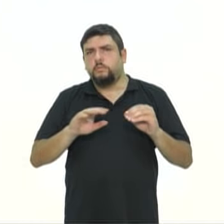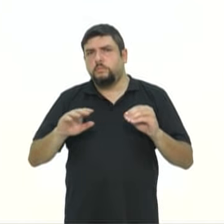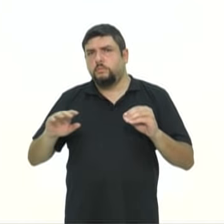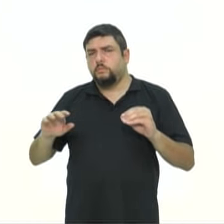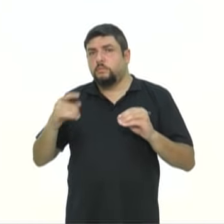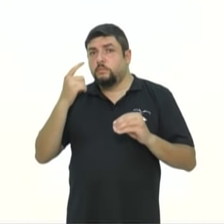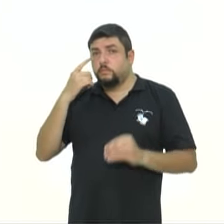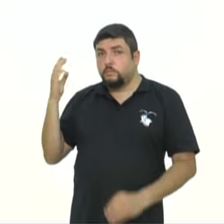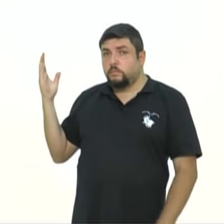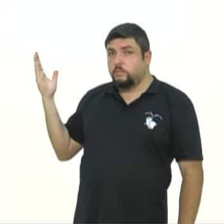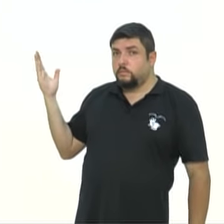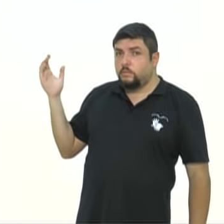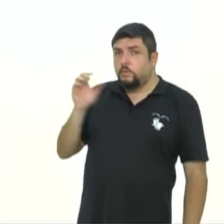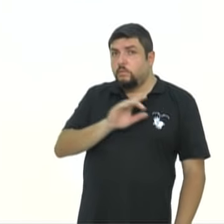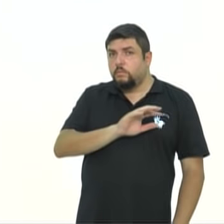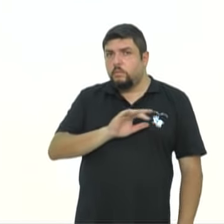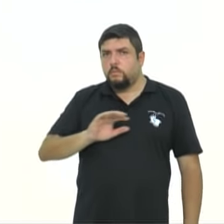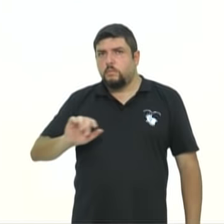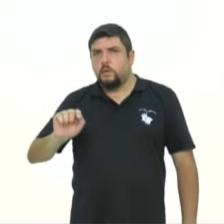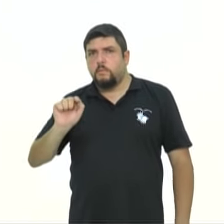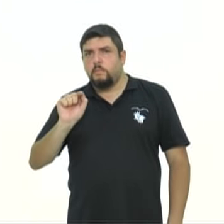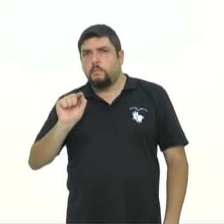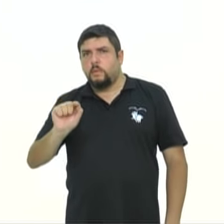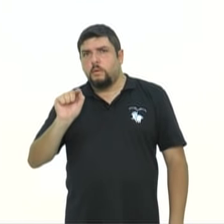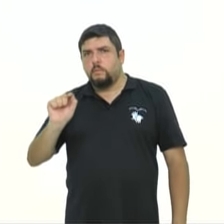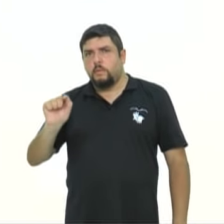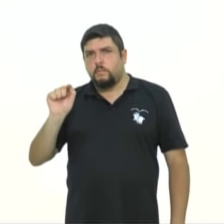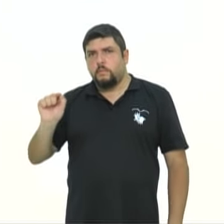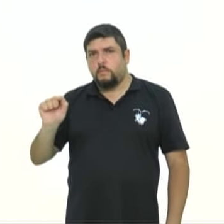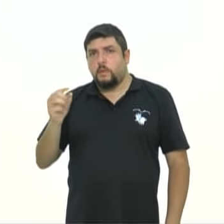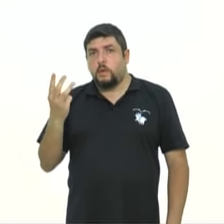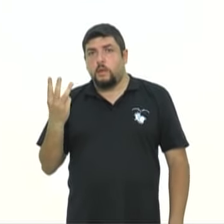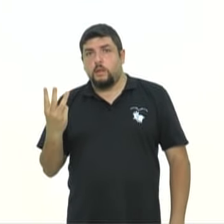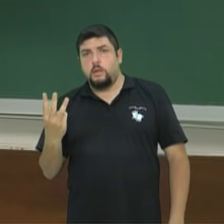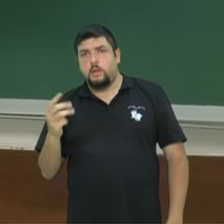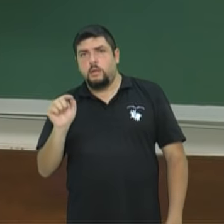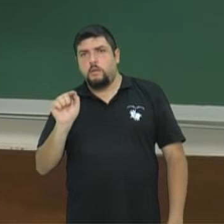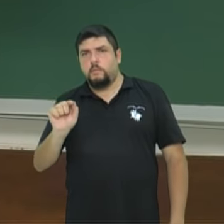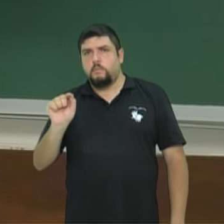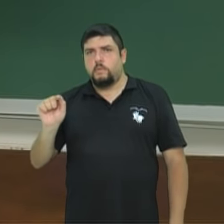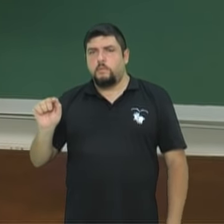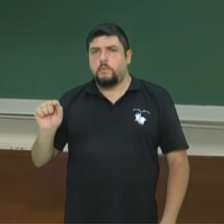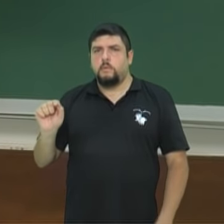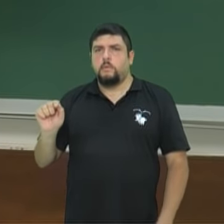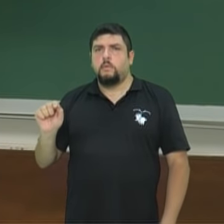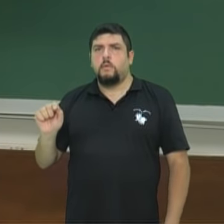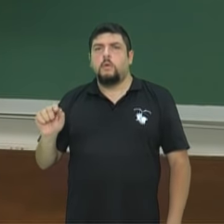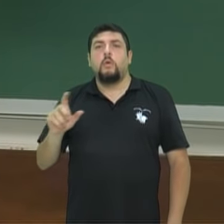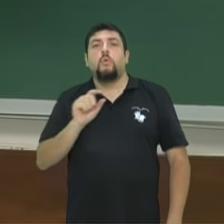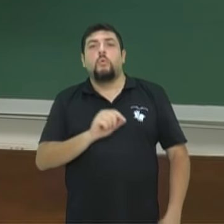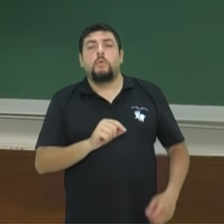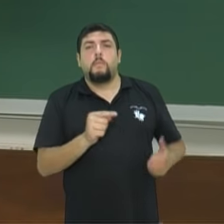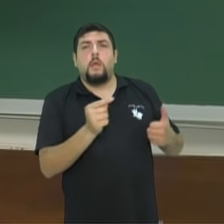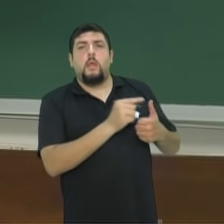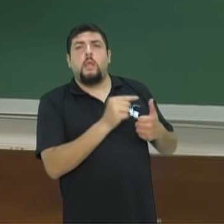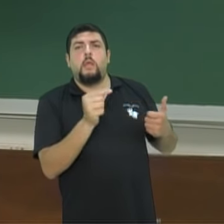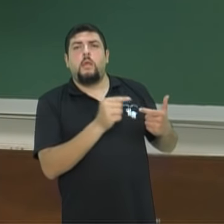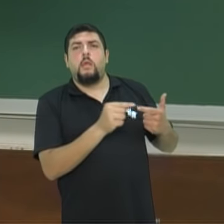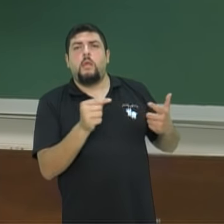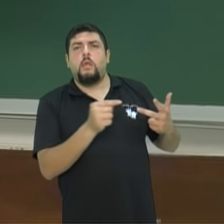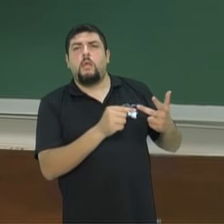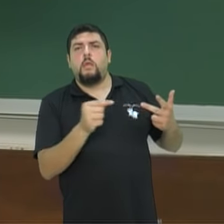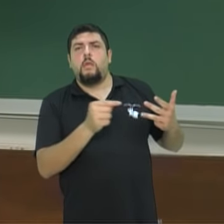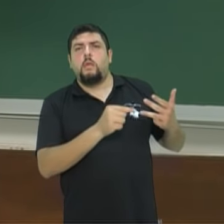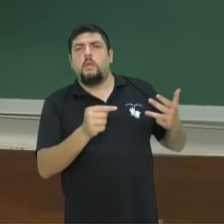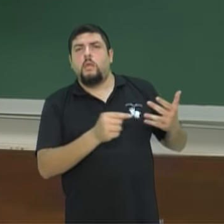dizer, as reticências, ela indica que vai continuar ali mais coisas que ele gastou, quer dizer, não bastasse tudo isso, ainda tem